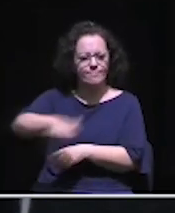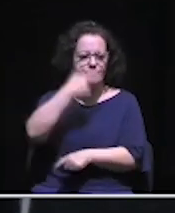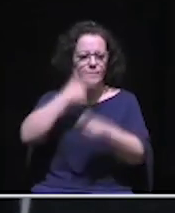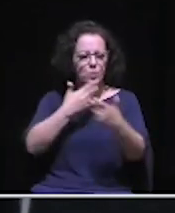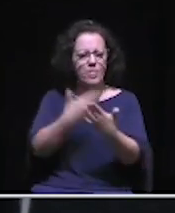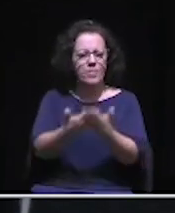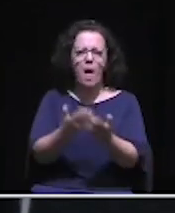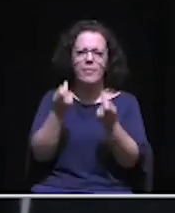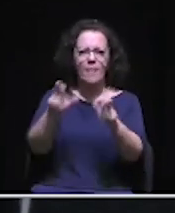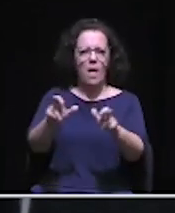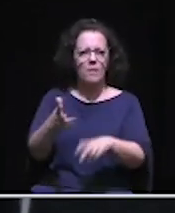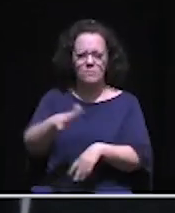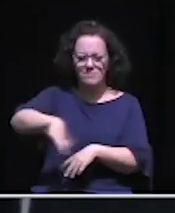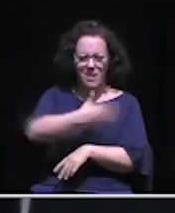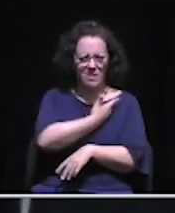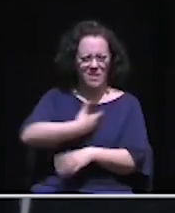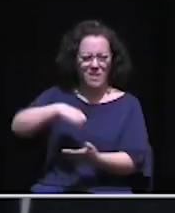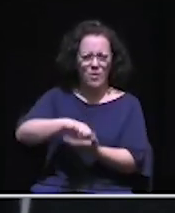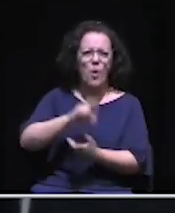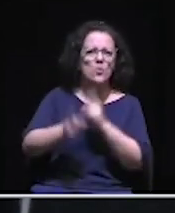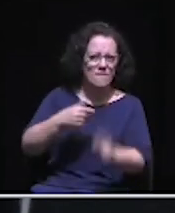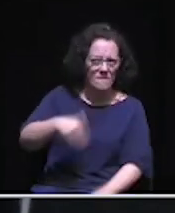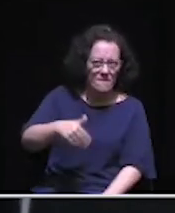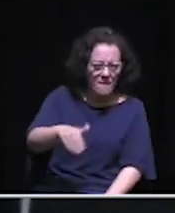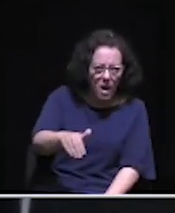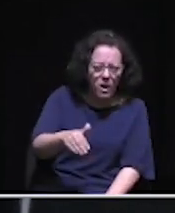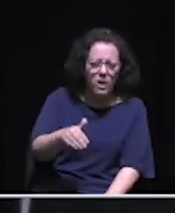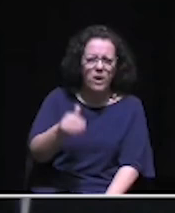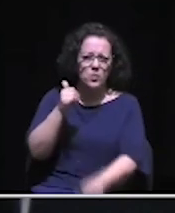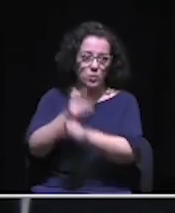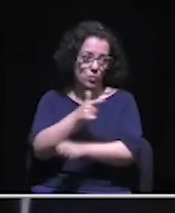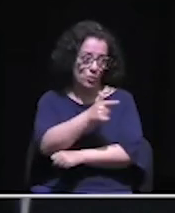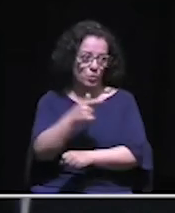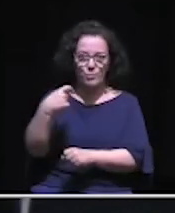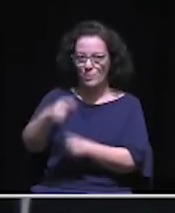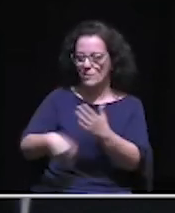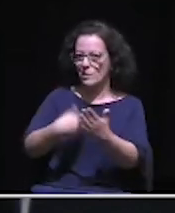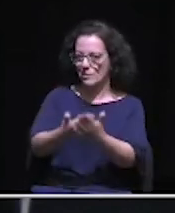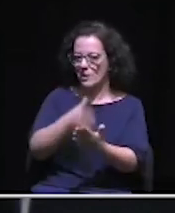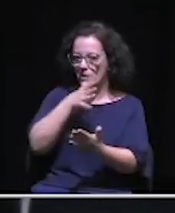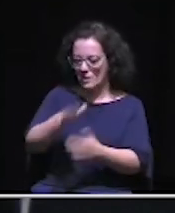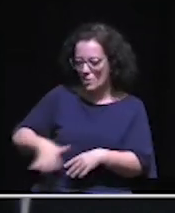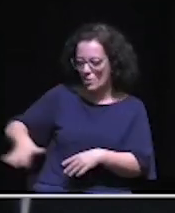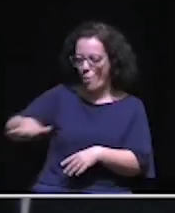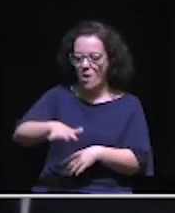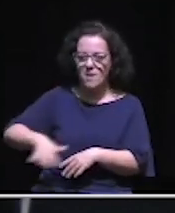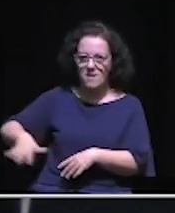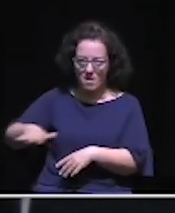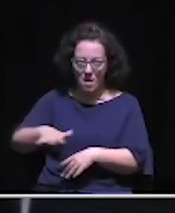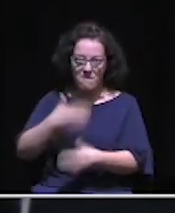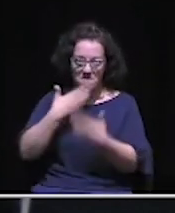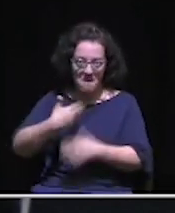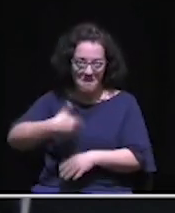pessoas? Como é que vai ficar a baixa? Sempre teremos uma zero, já que o Presidente apresentou estas restrições na zona ribeirinha como um passo para a